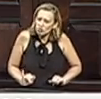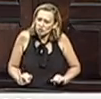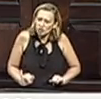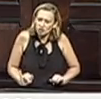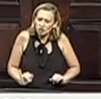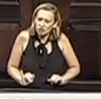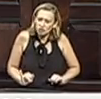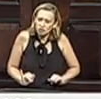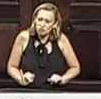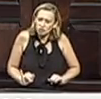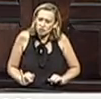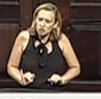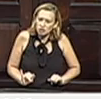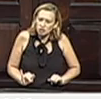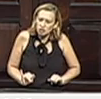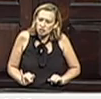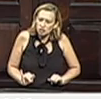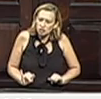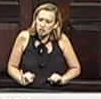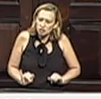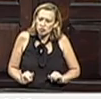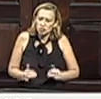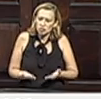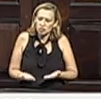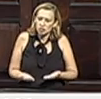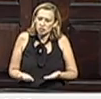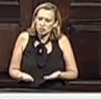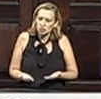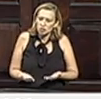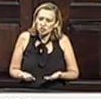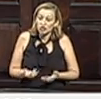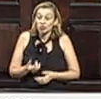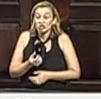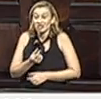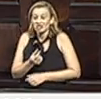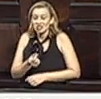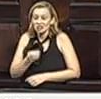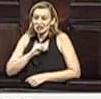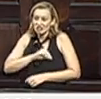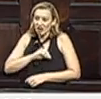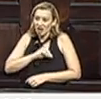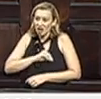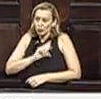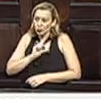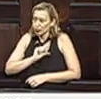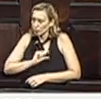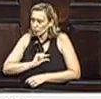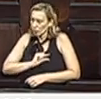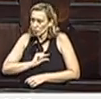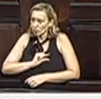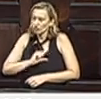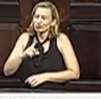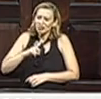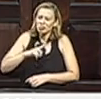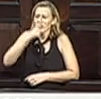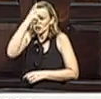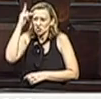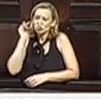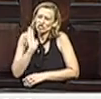e com condições financeiras precárias. Tem gente